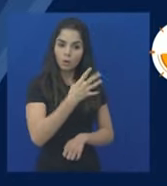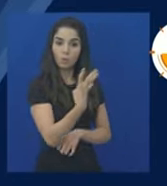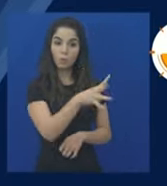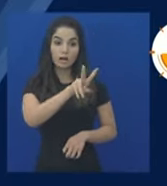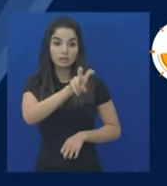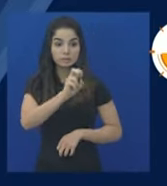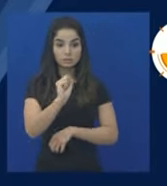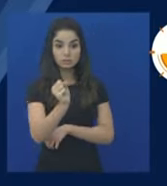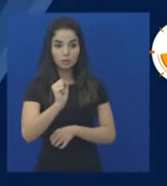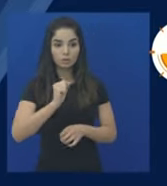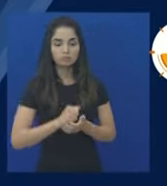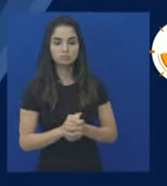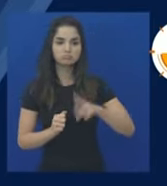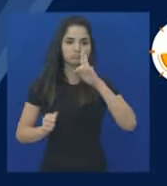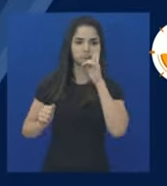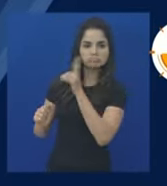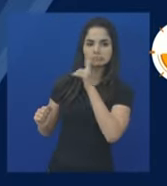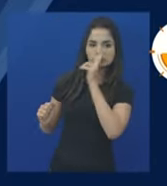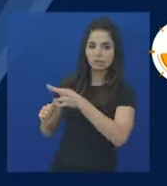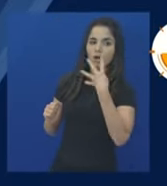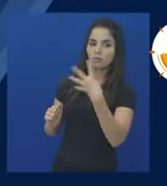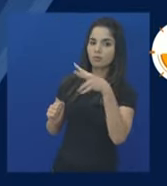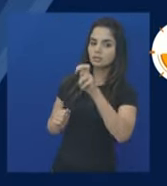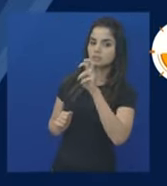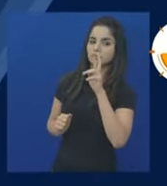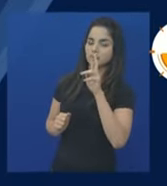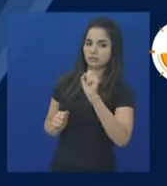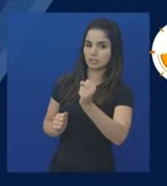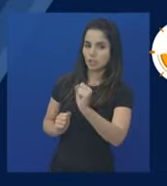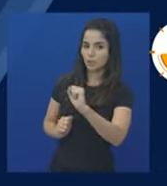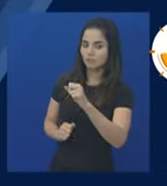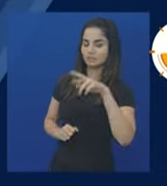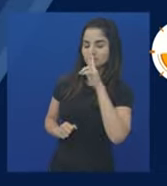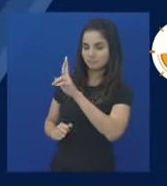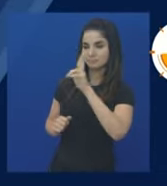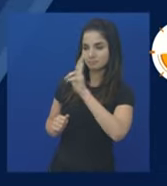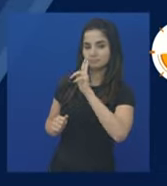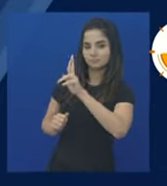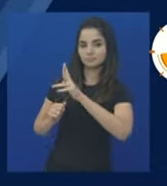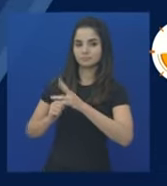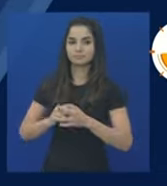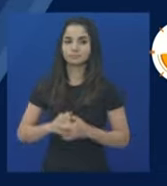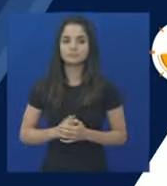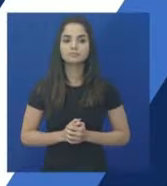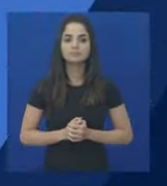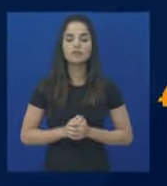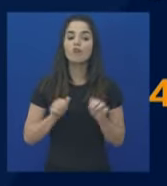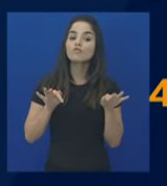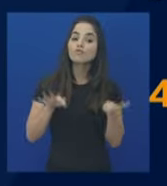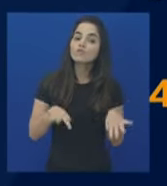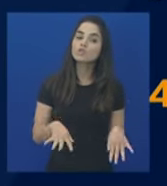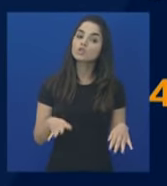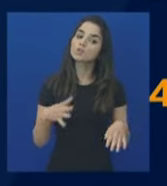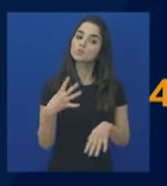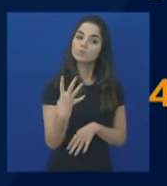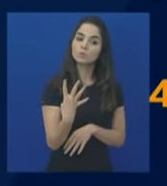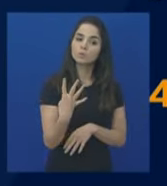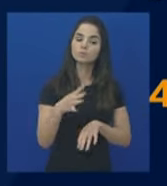réplica. E quem respondeu tem 45 segundos para a réplica. No fim do quarto bloco,